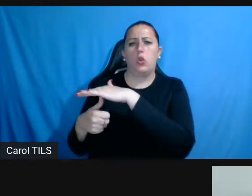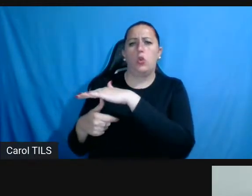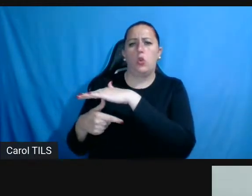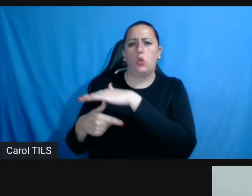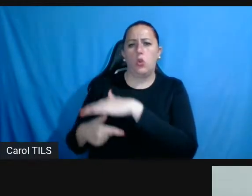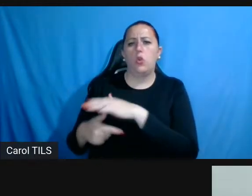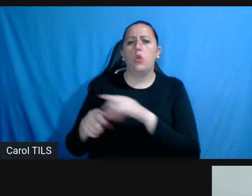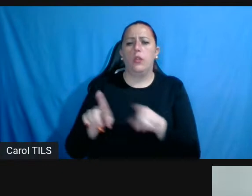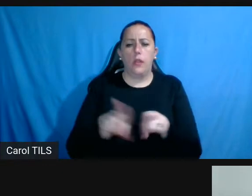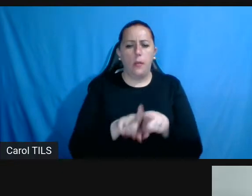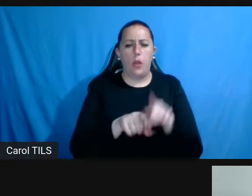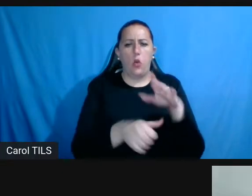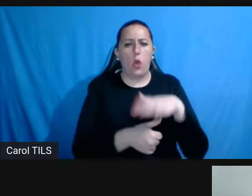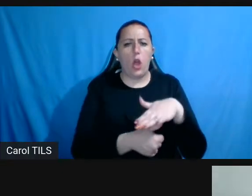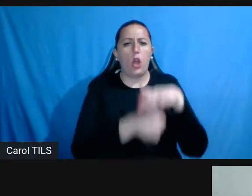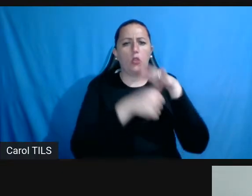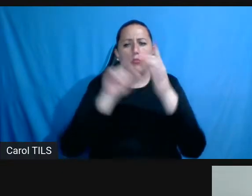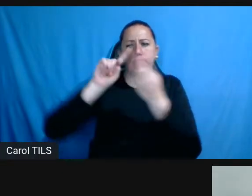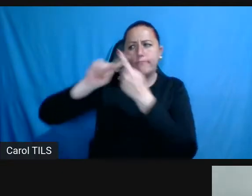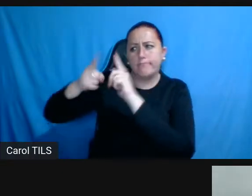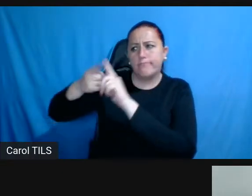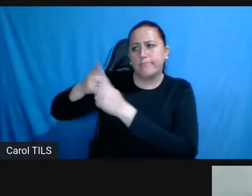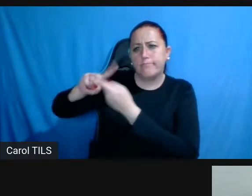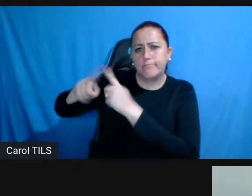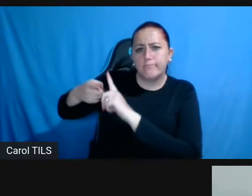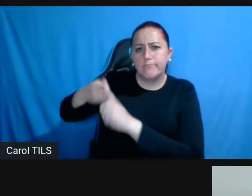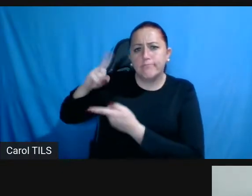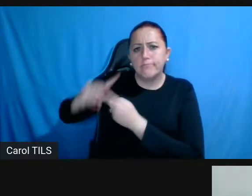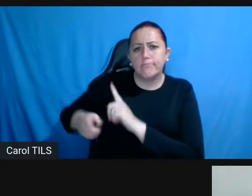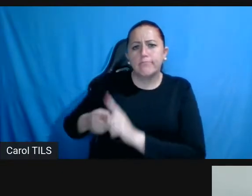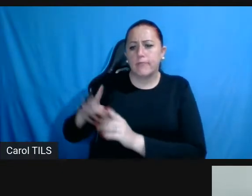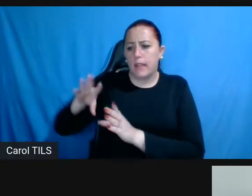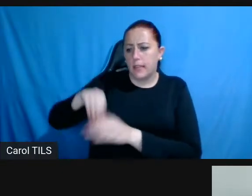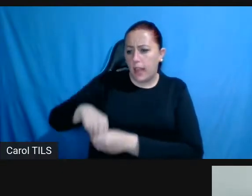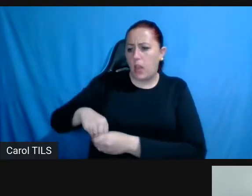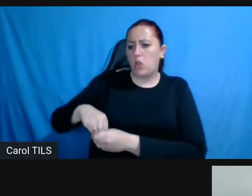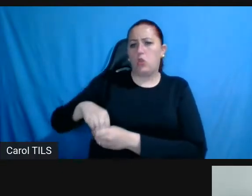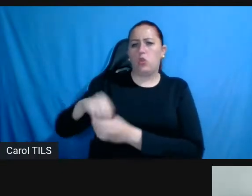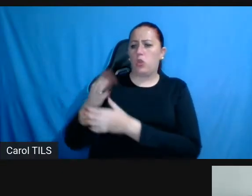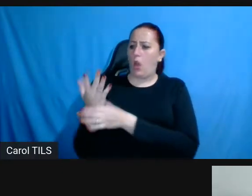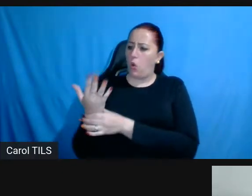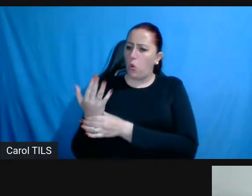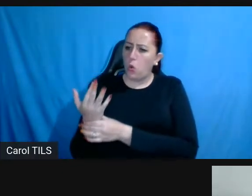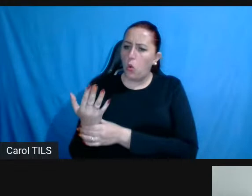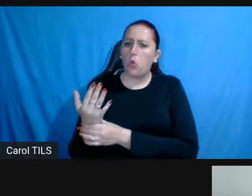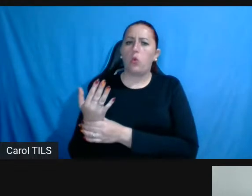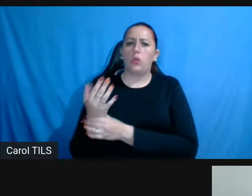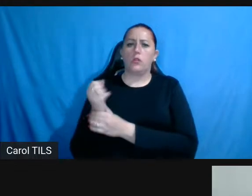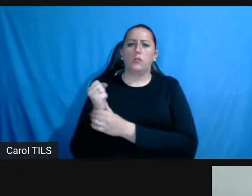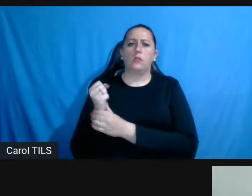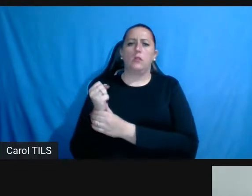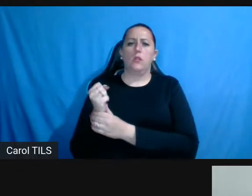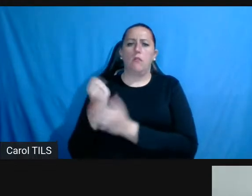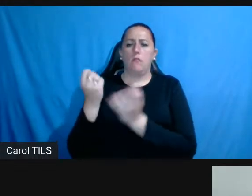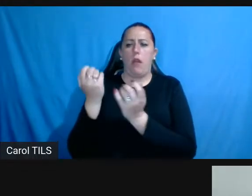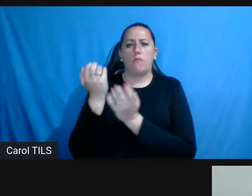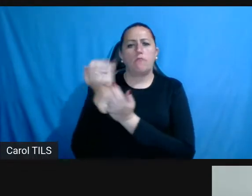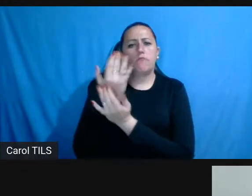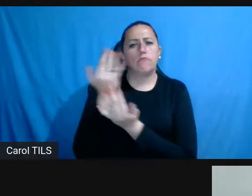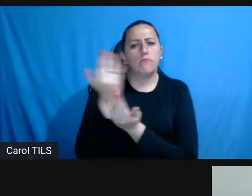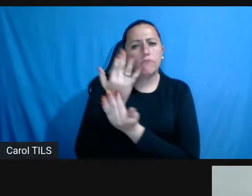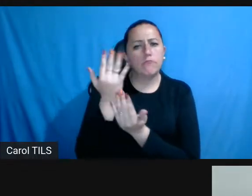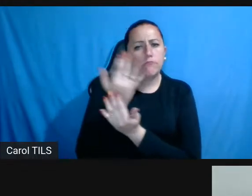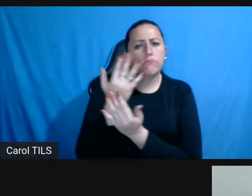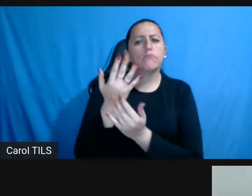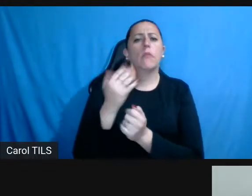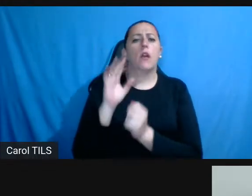nosso reitor, ele tem dialogado constantemente com o reitor da URGS, o reitor da UFSM, então,